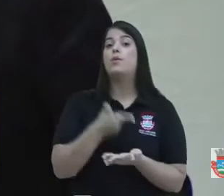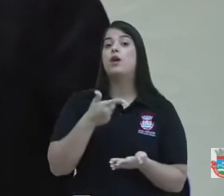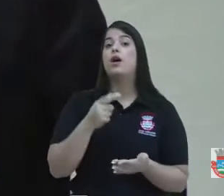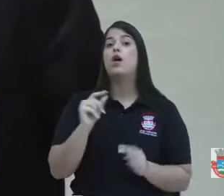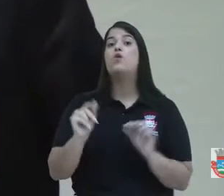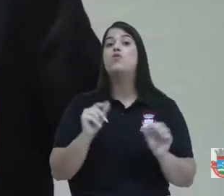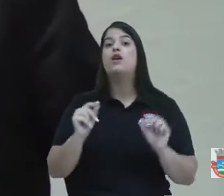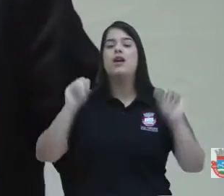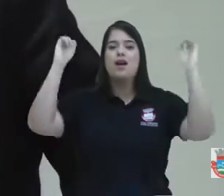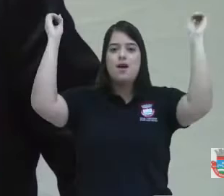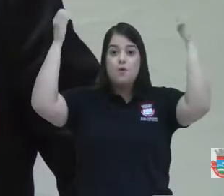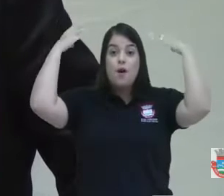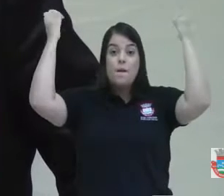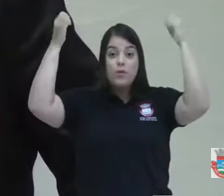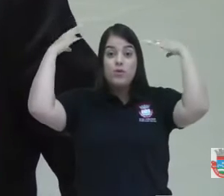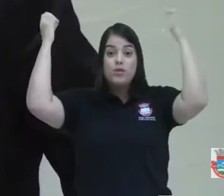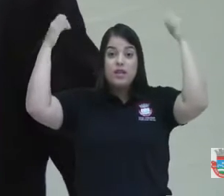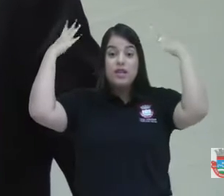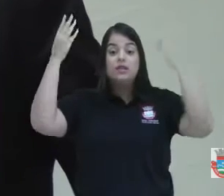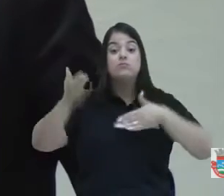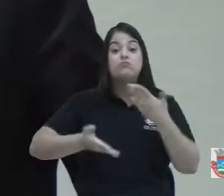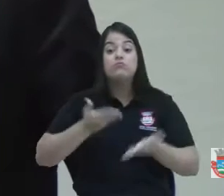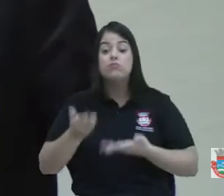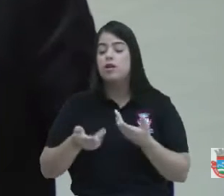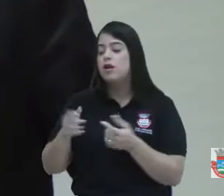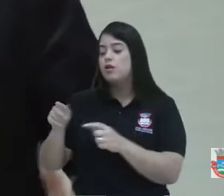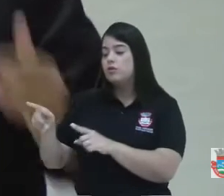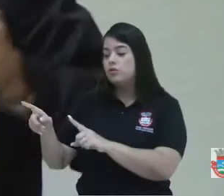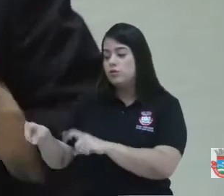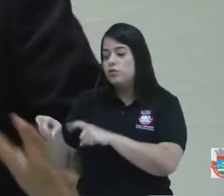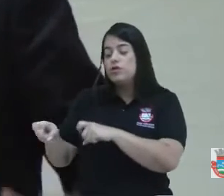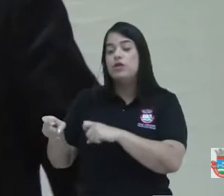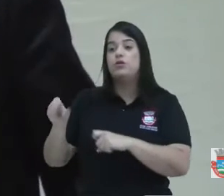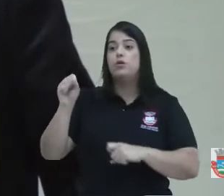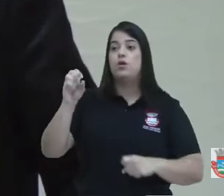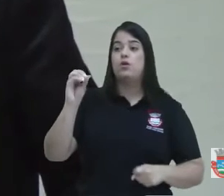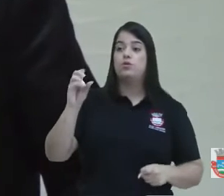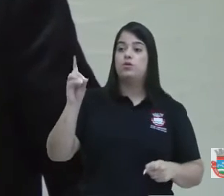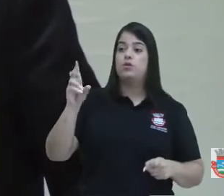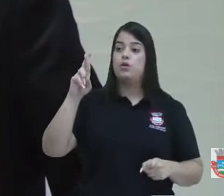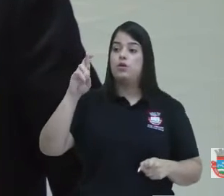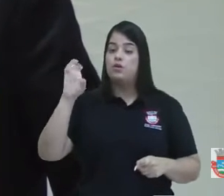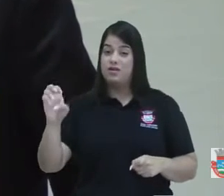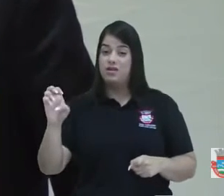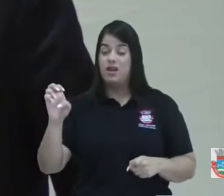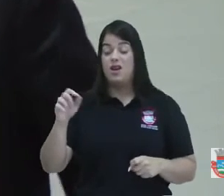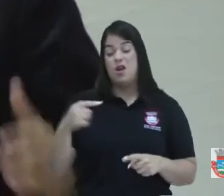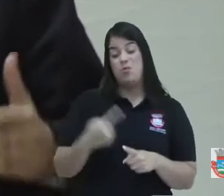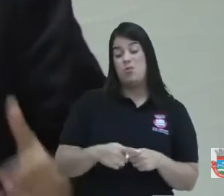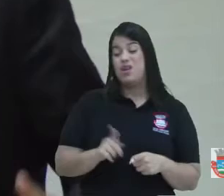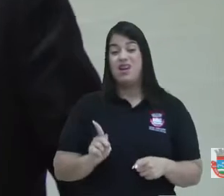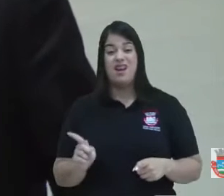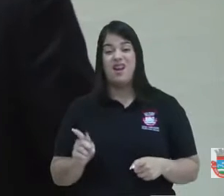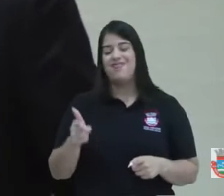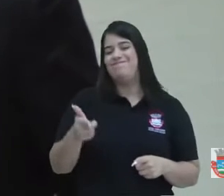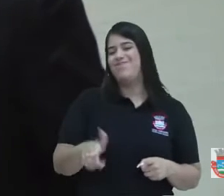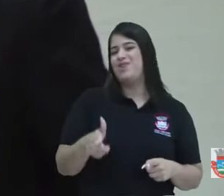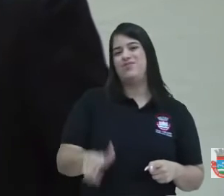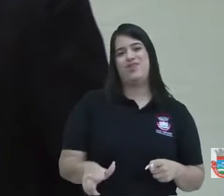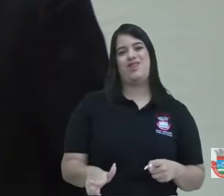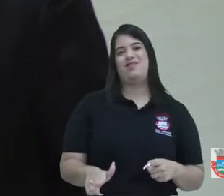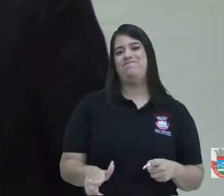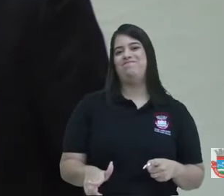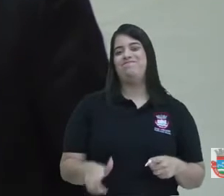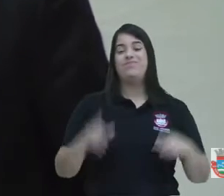uma ambulância para atender a comunidade do Sudré, que lá não tinha ambulância, que não tem até hoje